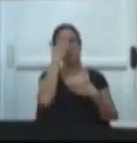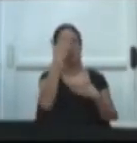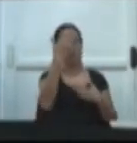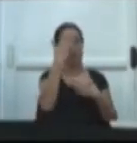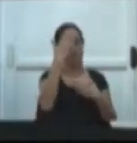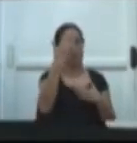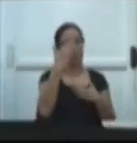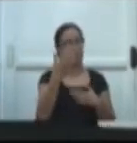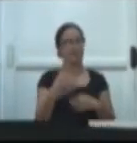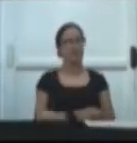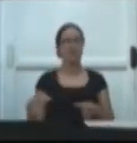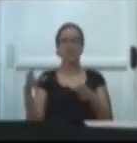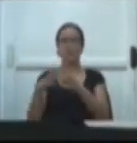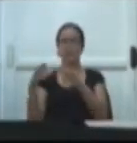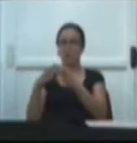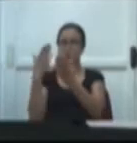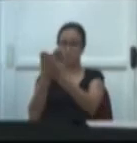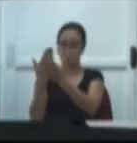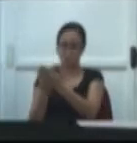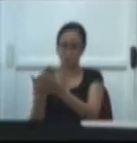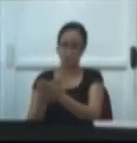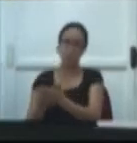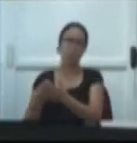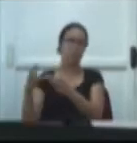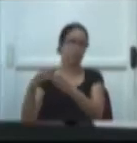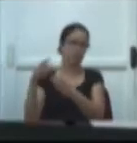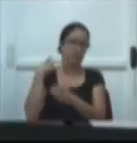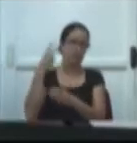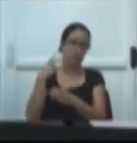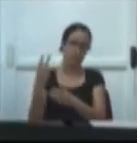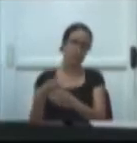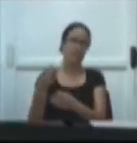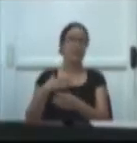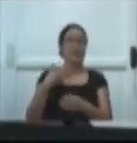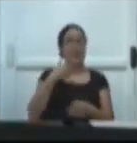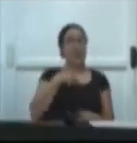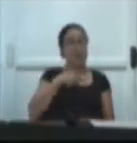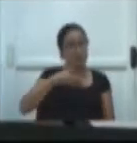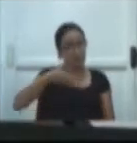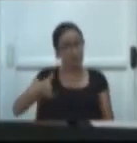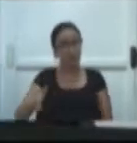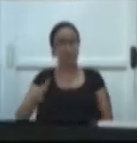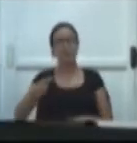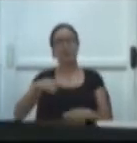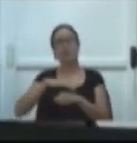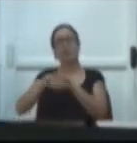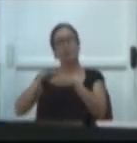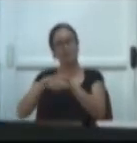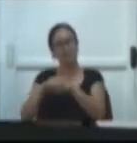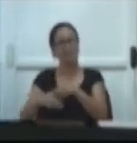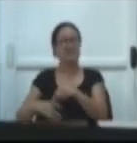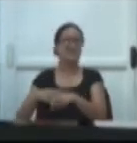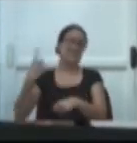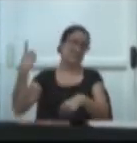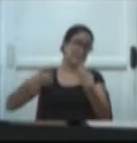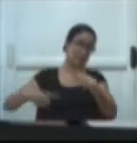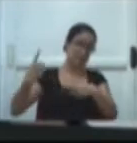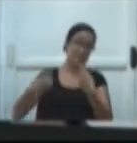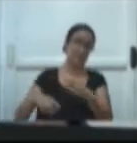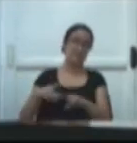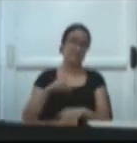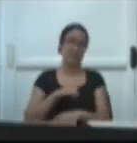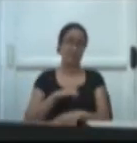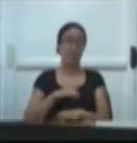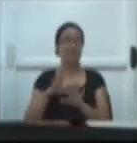perturbei bastante vocês e a bancada ficou de dialogar com o prefeito, tanto que a nossa